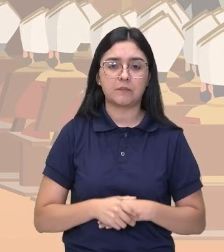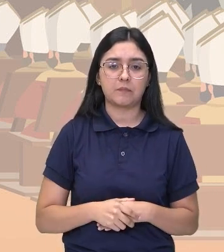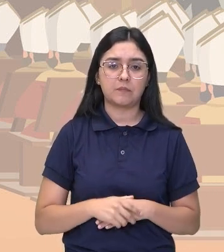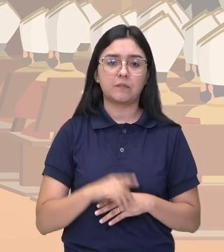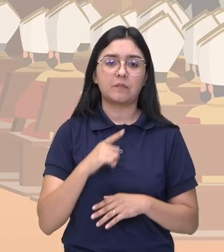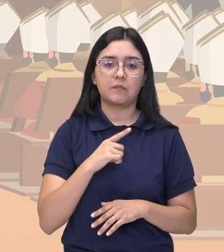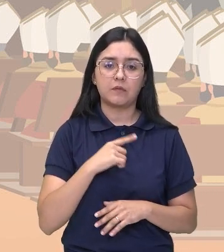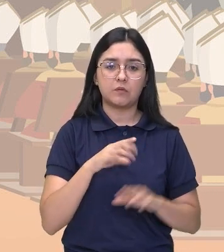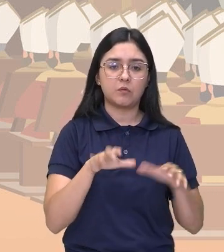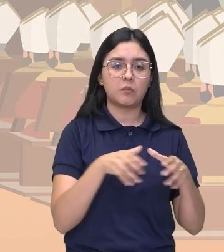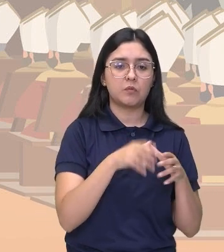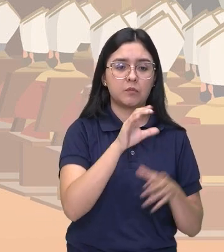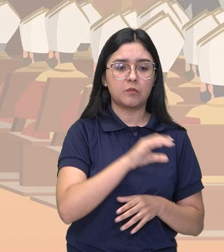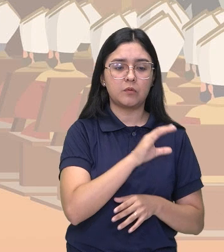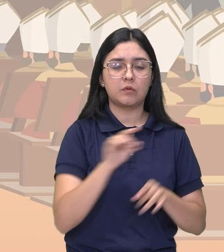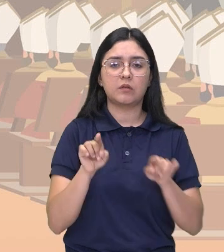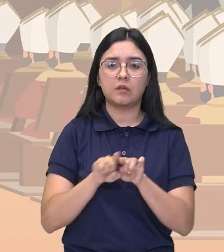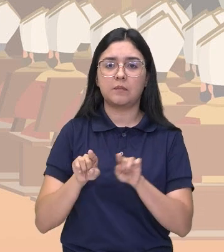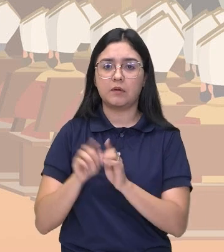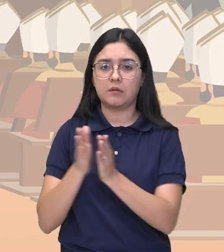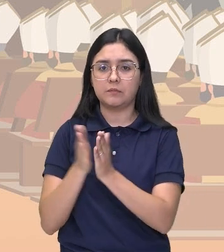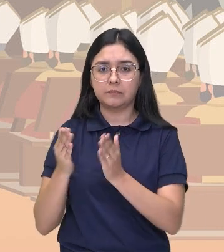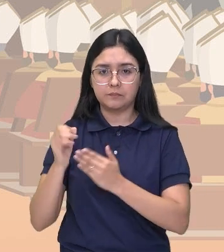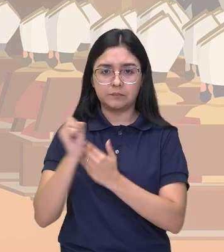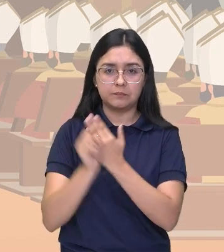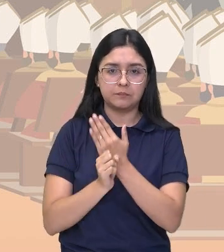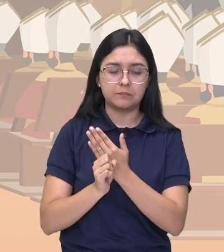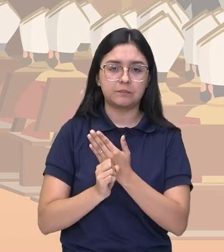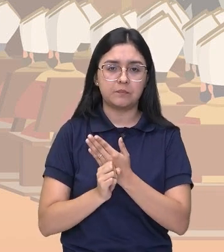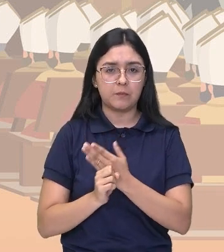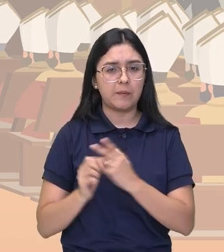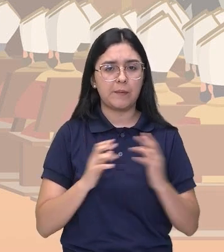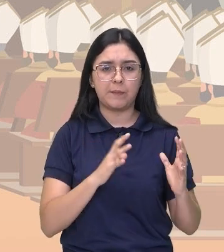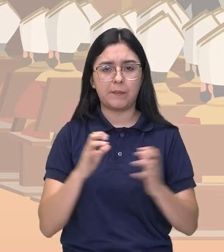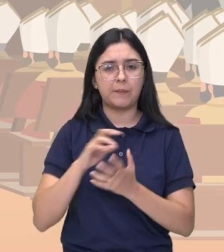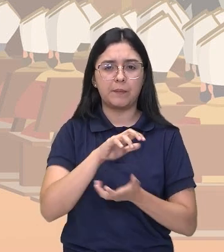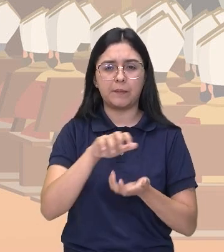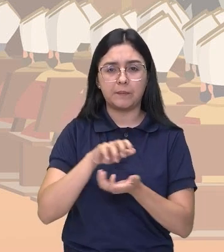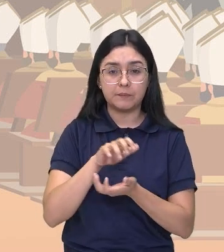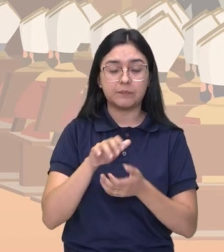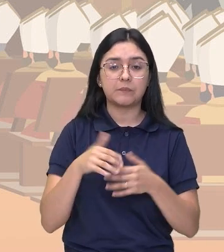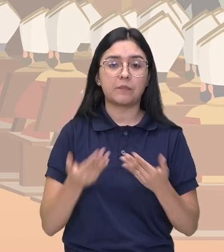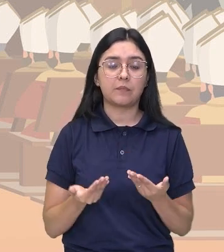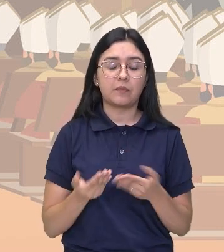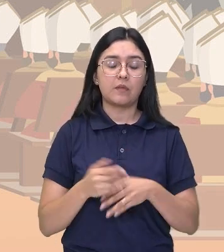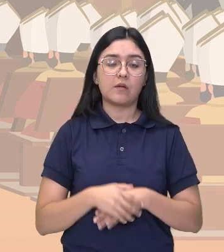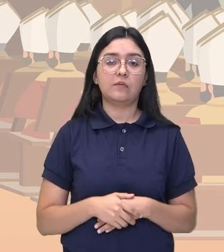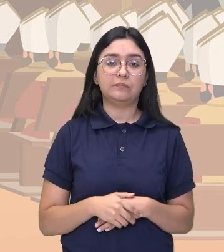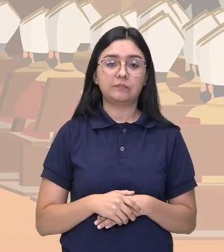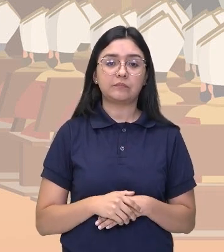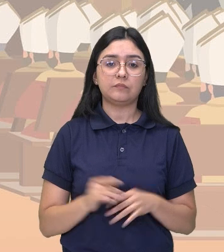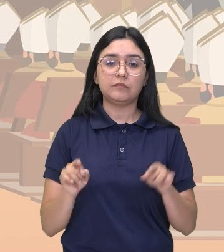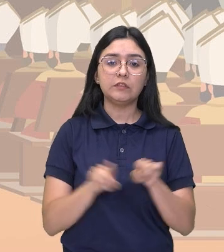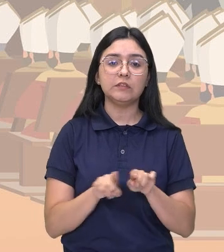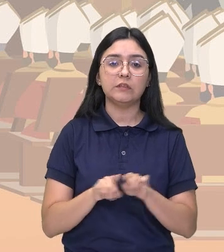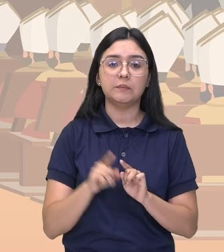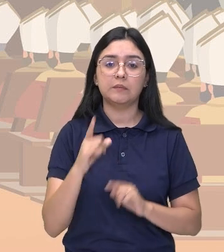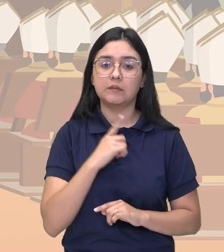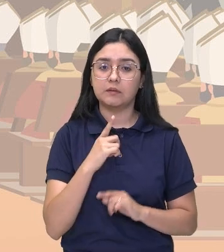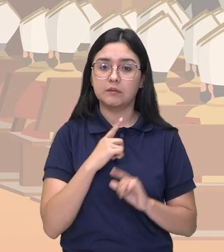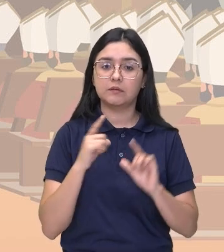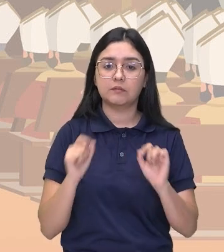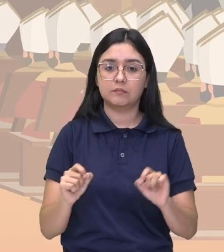do catolicismo e defensores do protestantismo. Vários, inclusive, episódios, como a Noite de